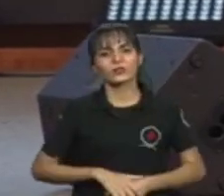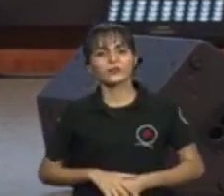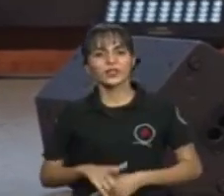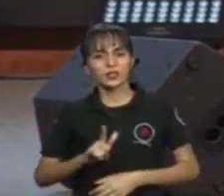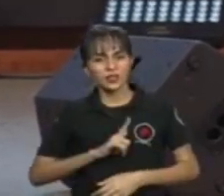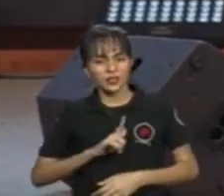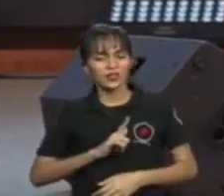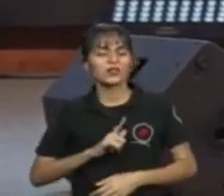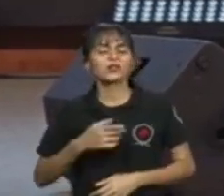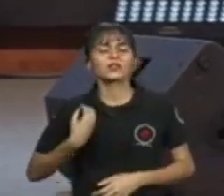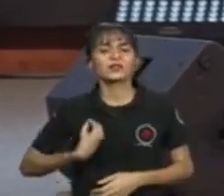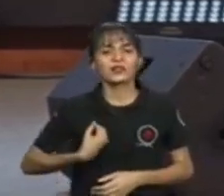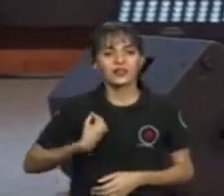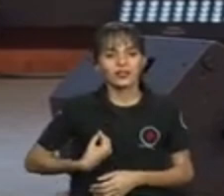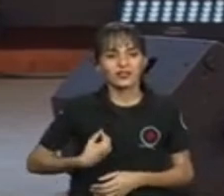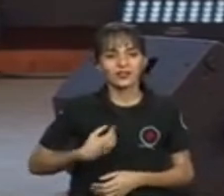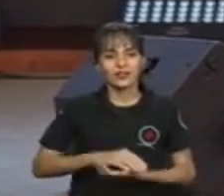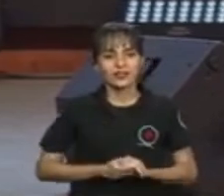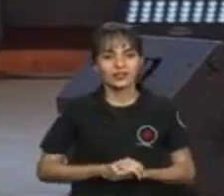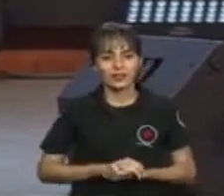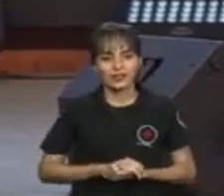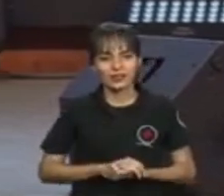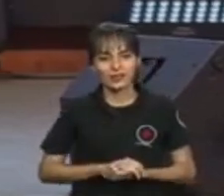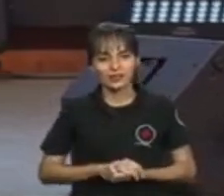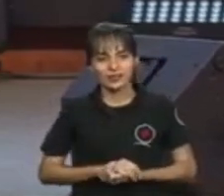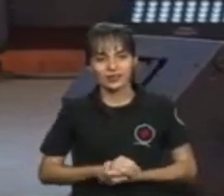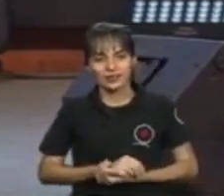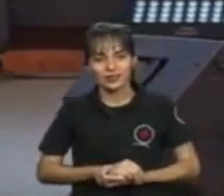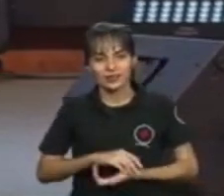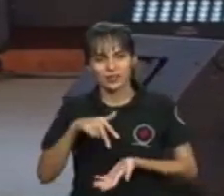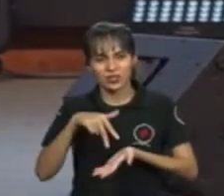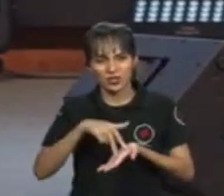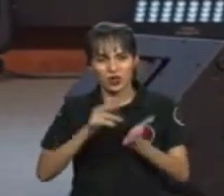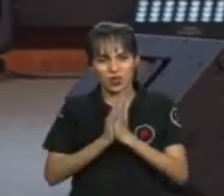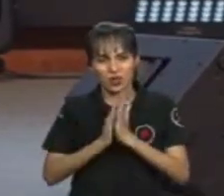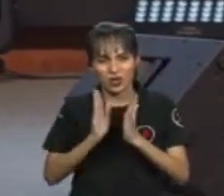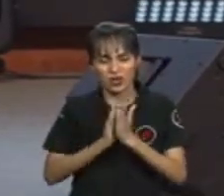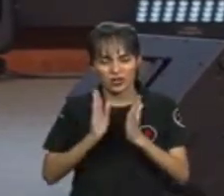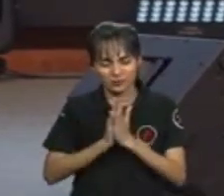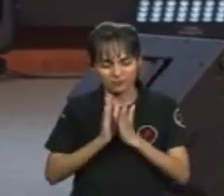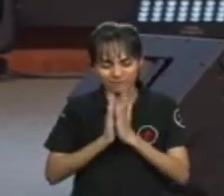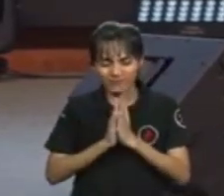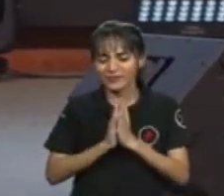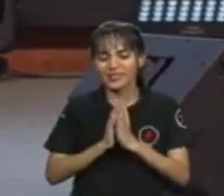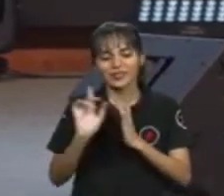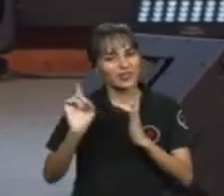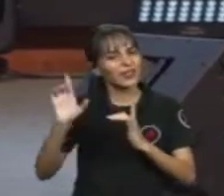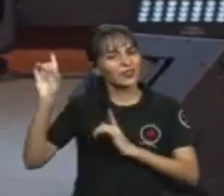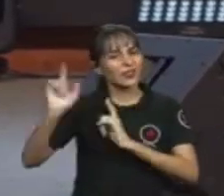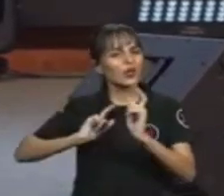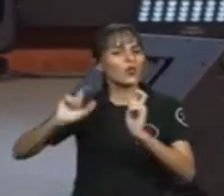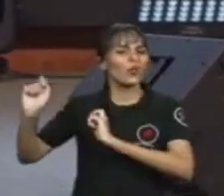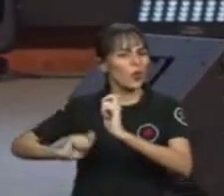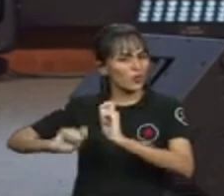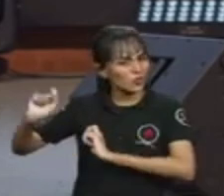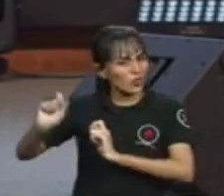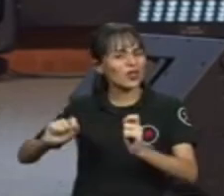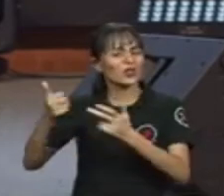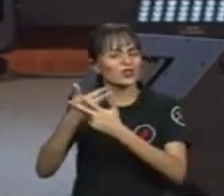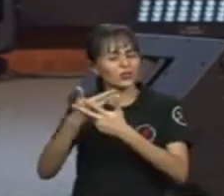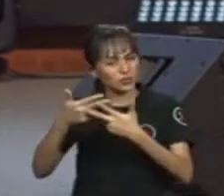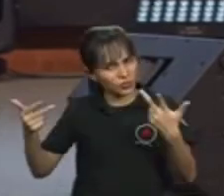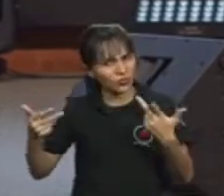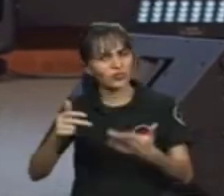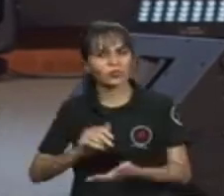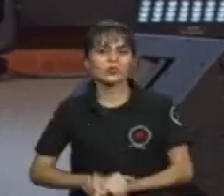momento onde o pezinho começa a afundar e a gente fala, não, o Senhor tem o controle de todas as coisas.